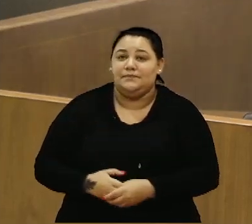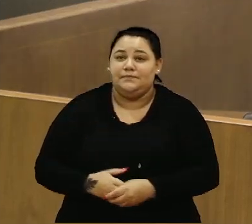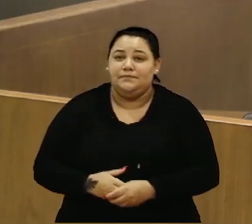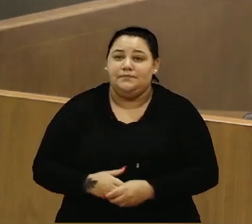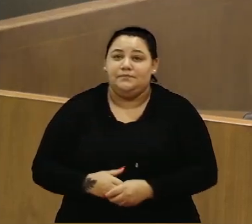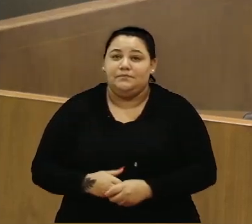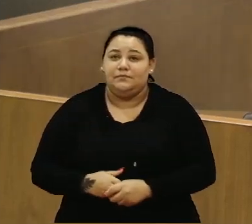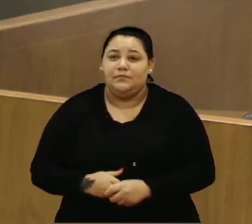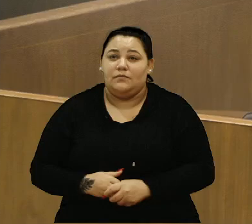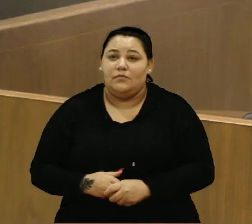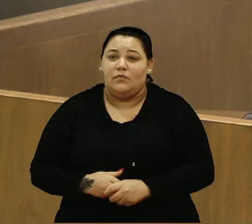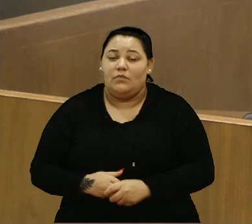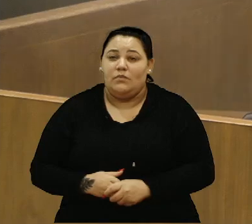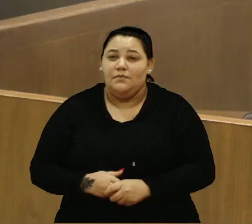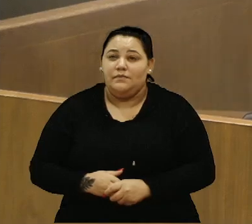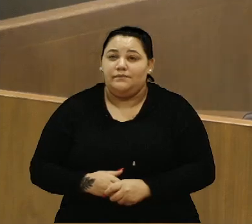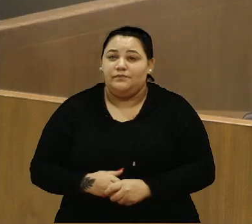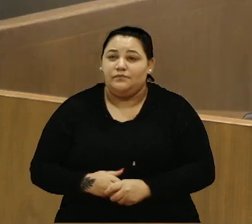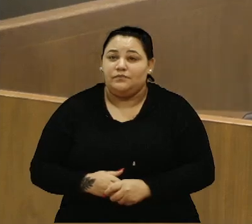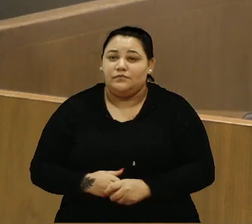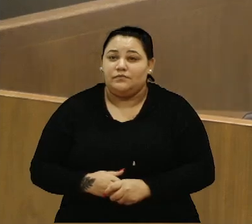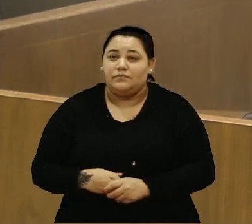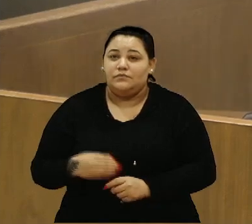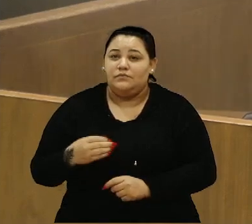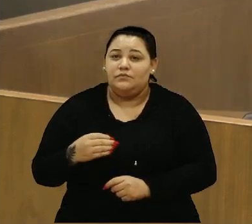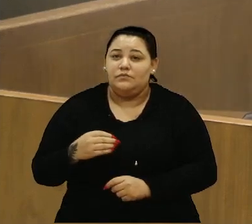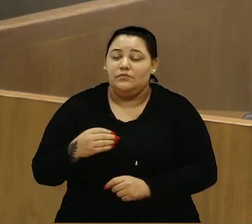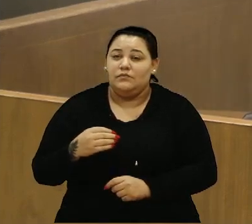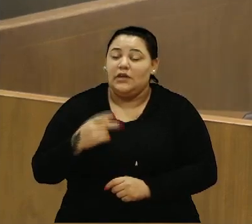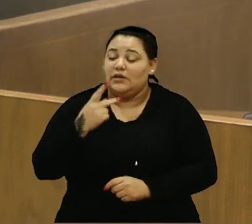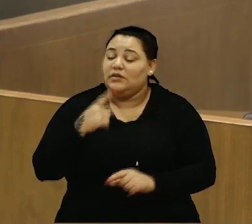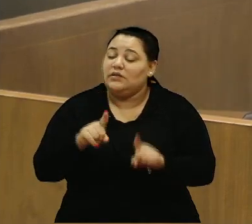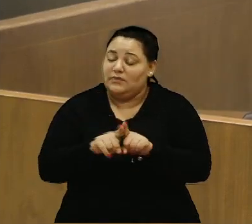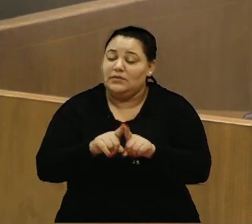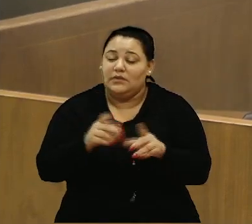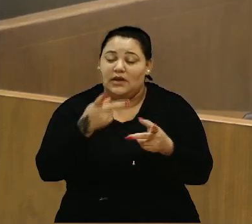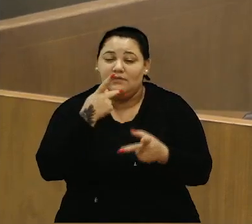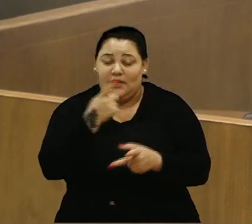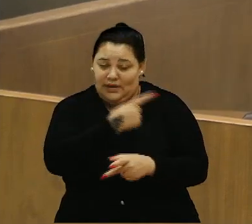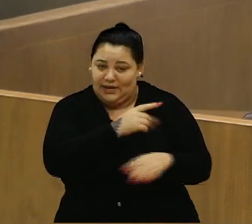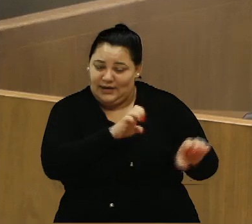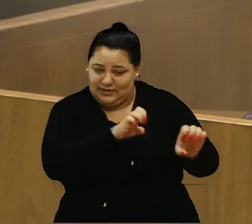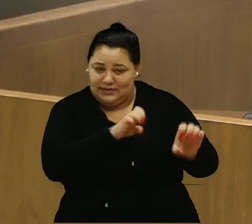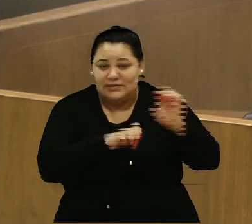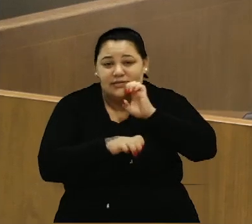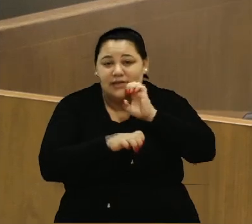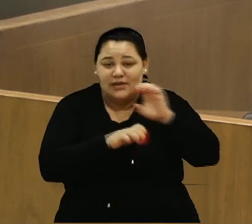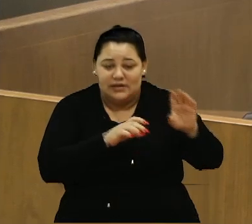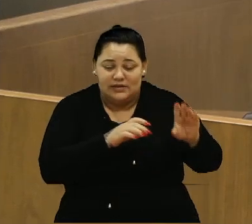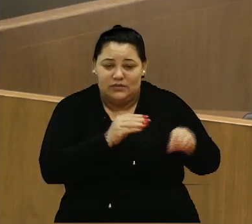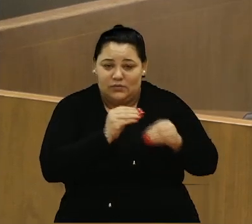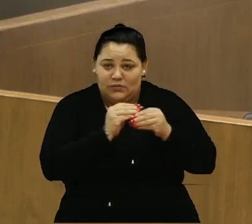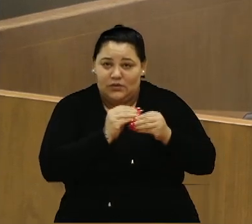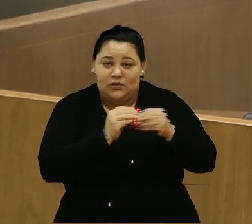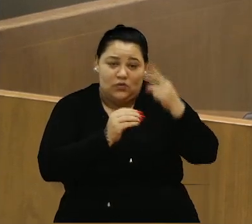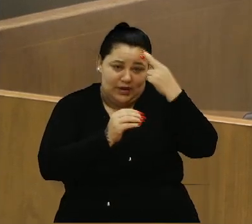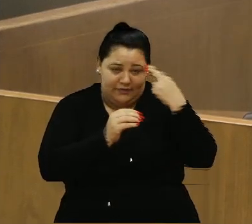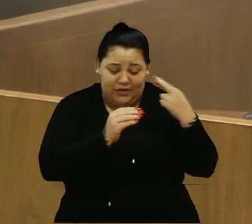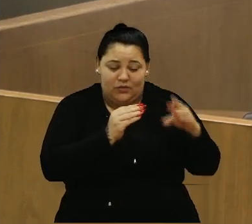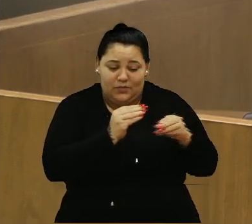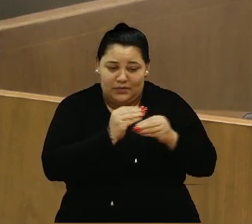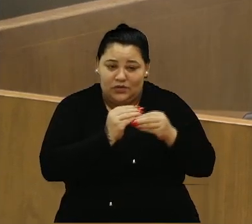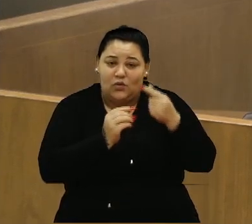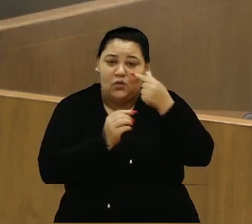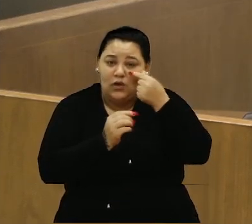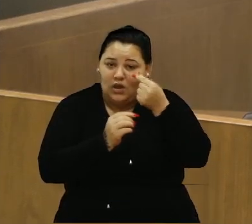lhe concedo, vereador Wagner. É importante dizer, a partir das contribuições da vereadora Estela, do vereador Eloy, do vereador Rafael, que